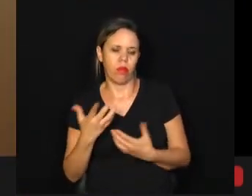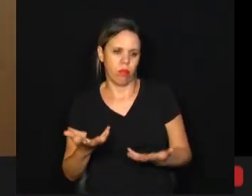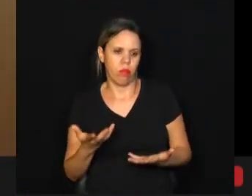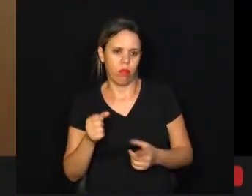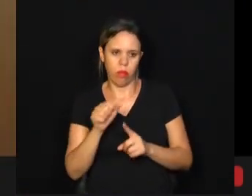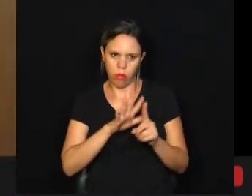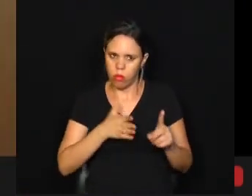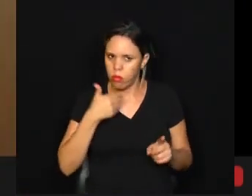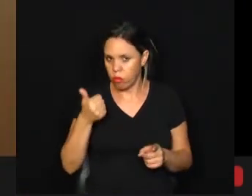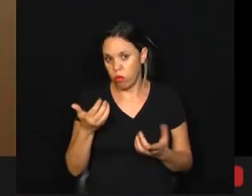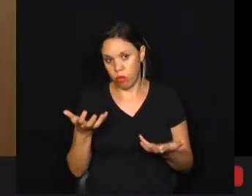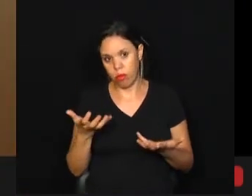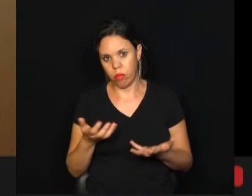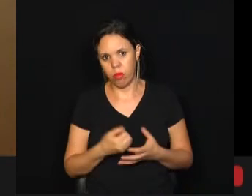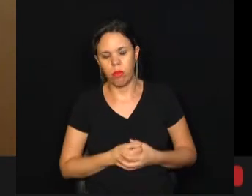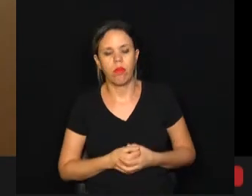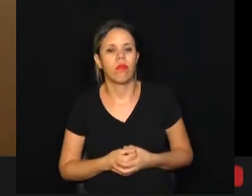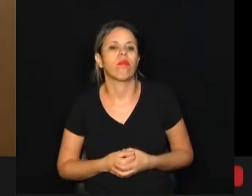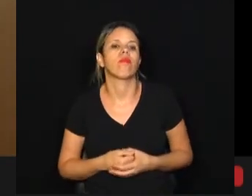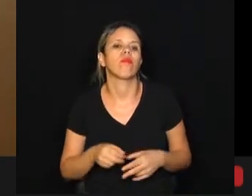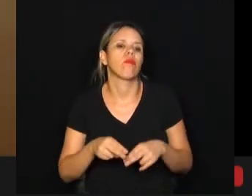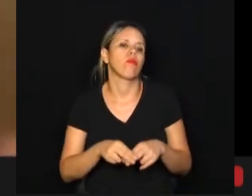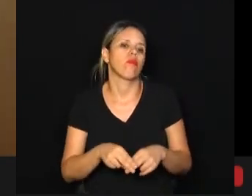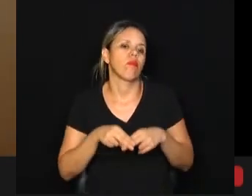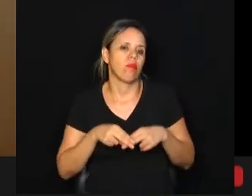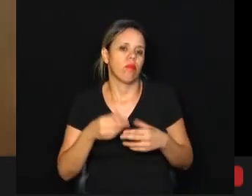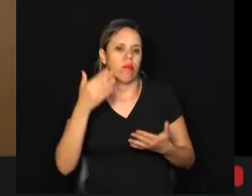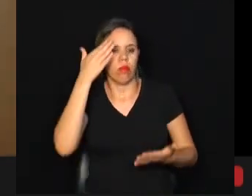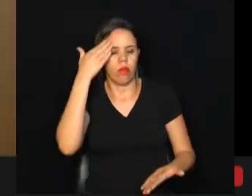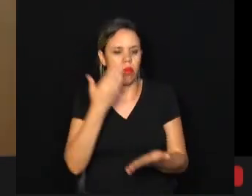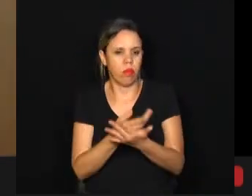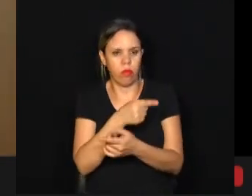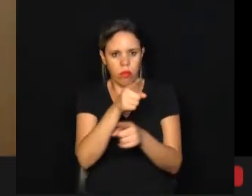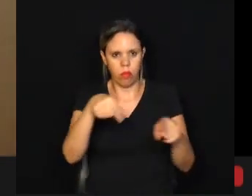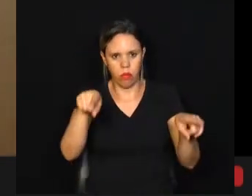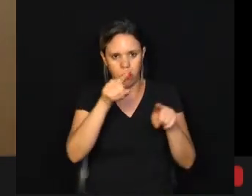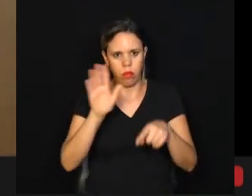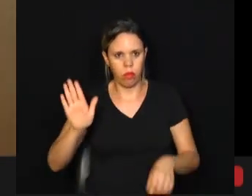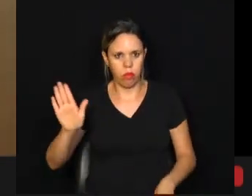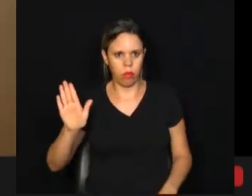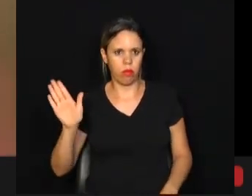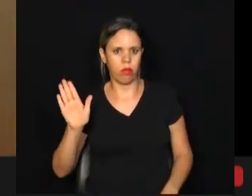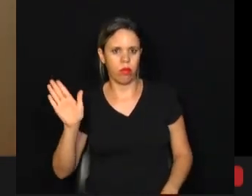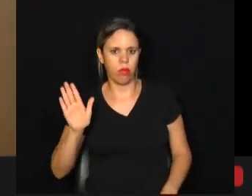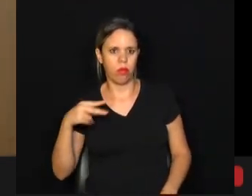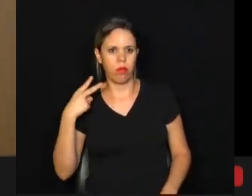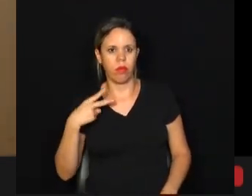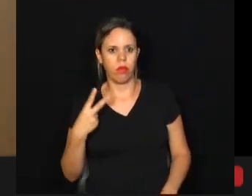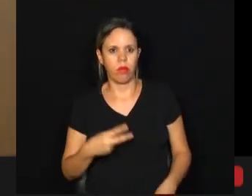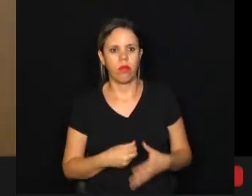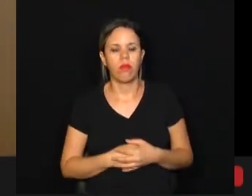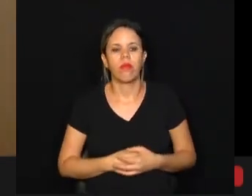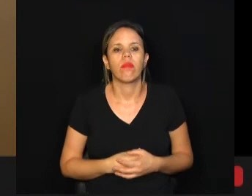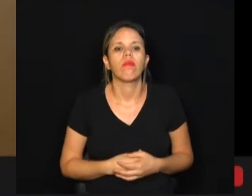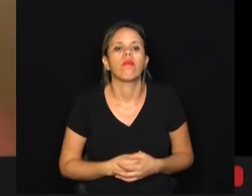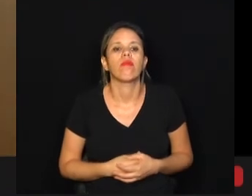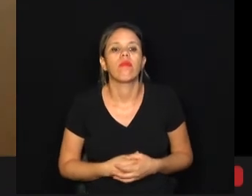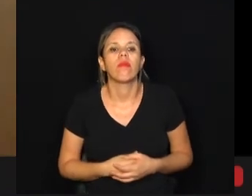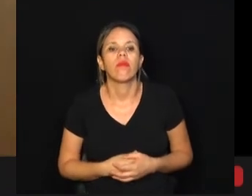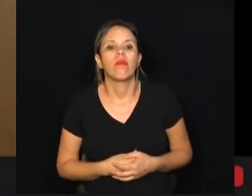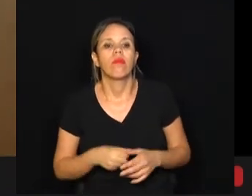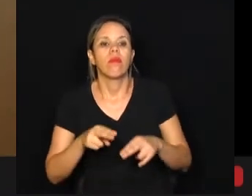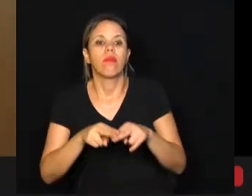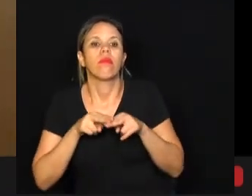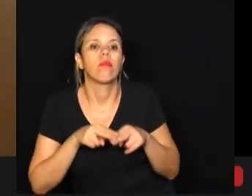sociedade melhor, né? Por isso, eu acredito que vocês se candidataram à vereança, né? Por